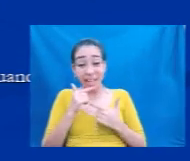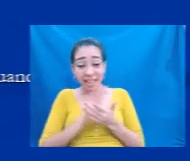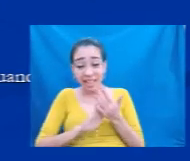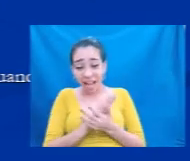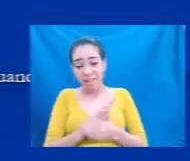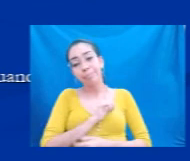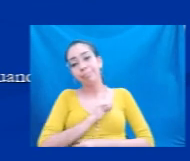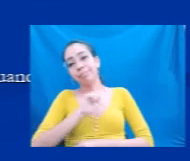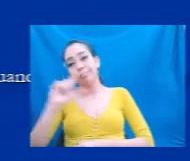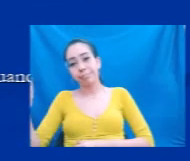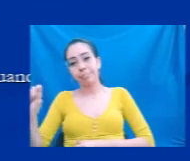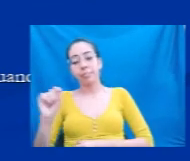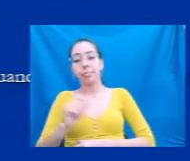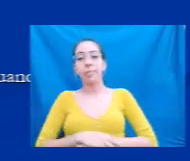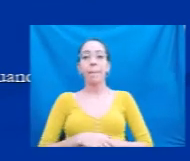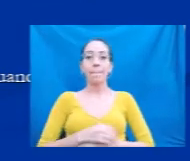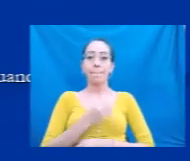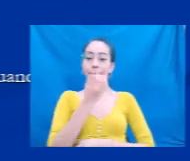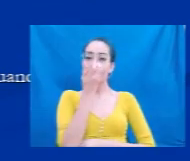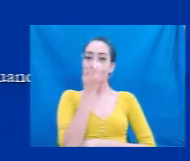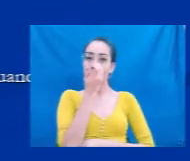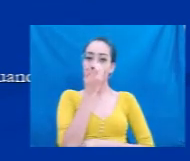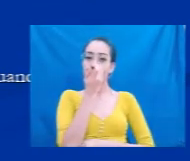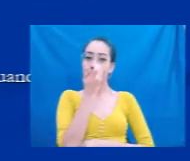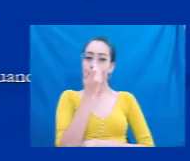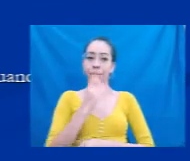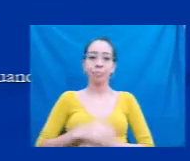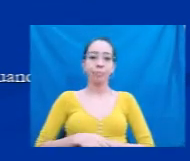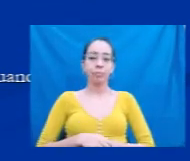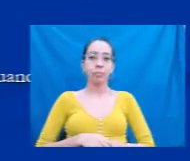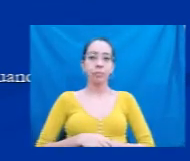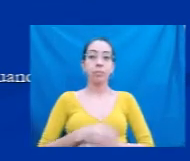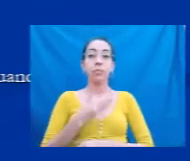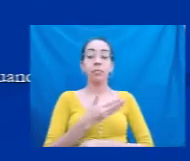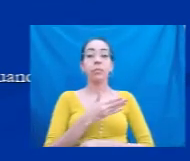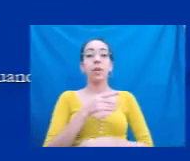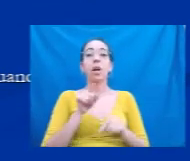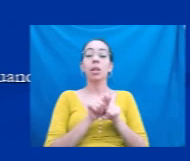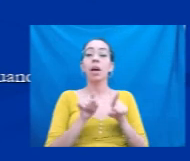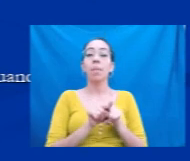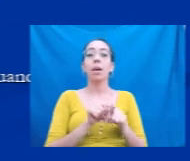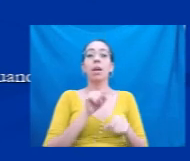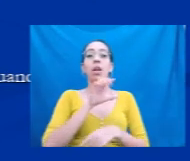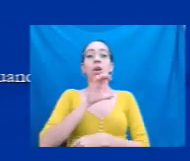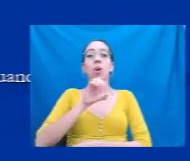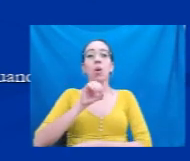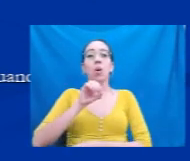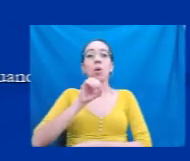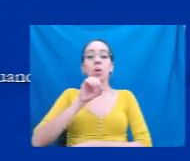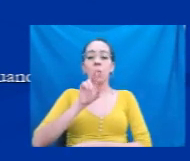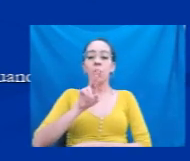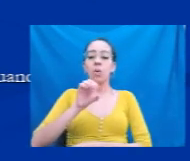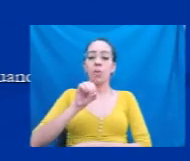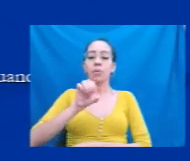Então, as substâncias corrosivas e possíveis incêndios, né, podem ocasionar lesões de contato com a pele,